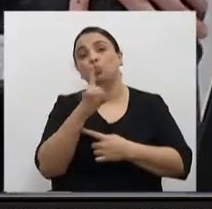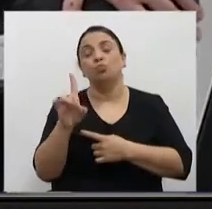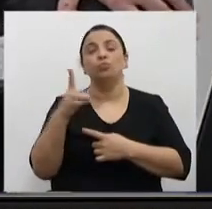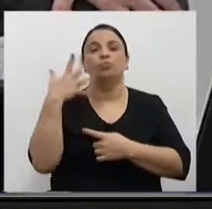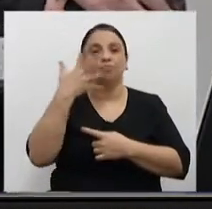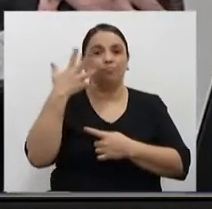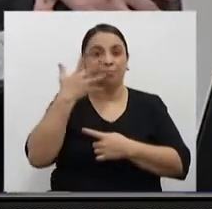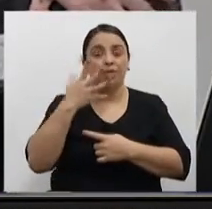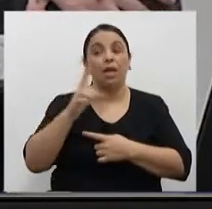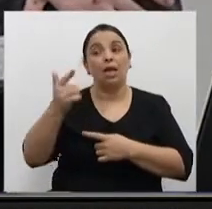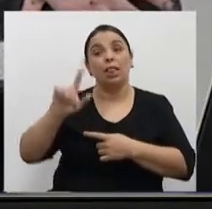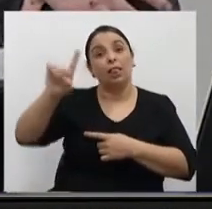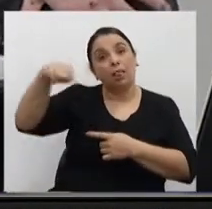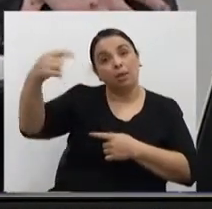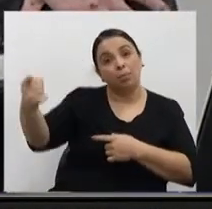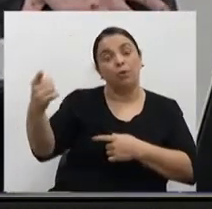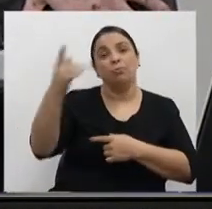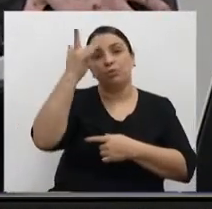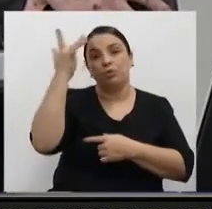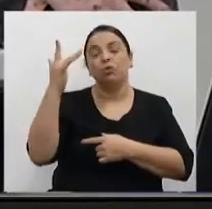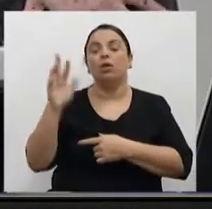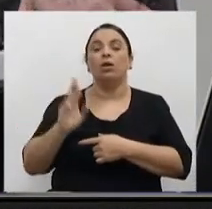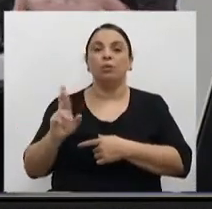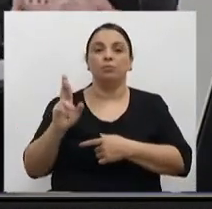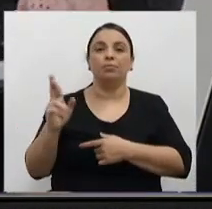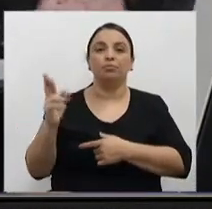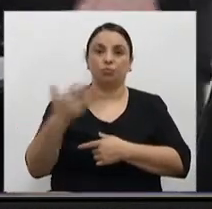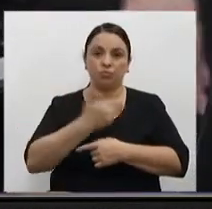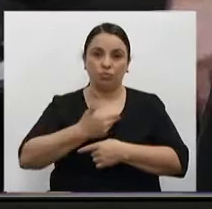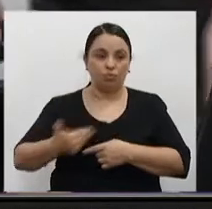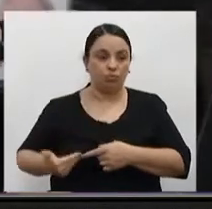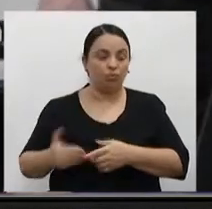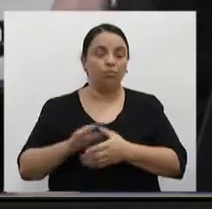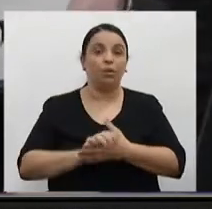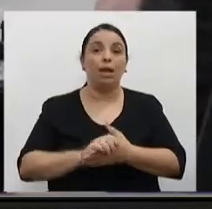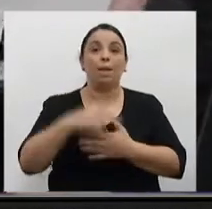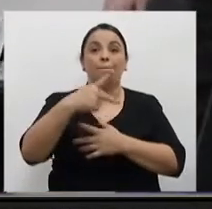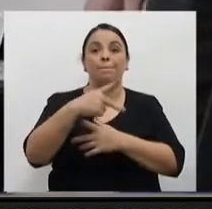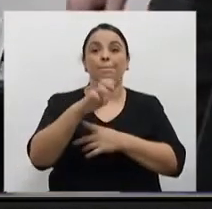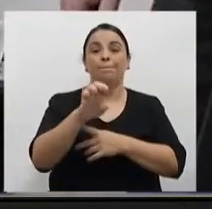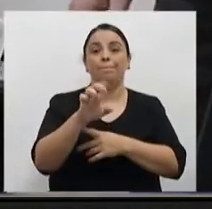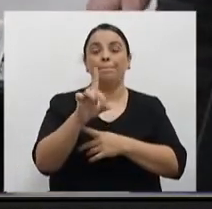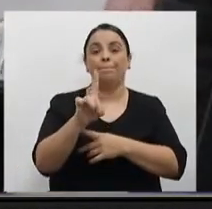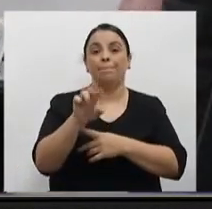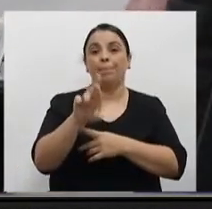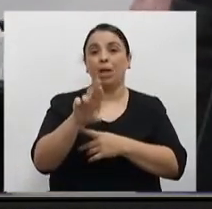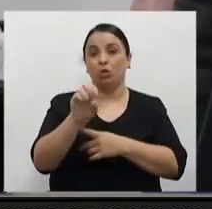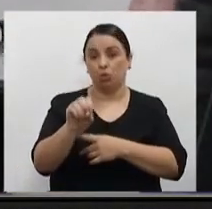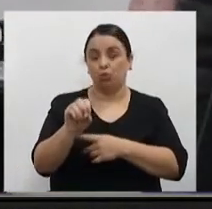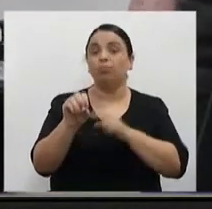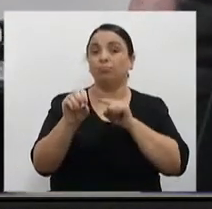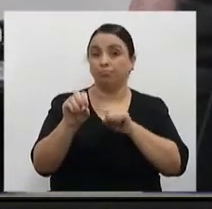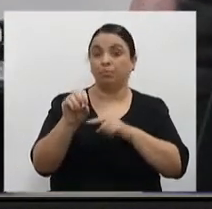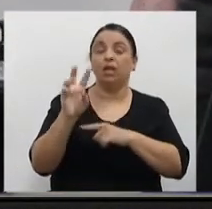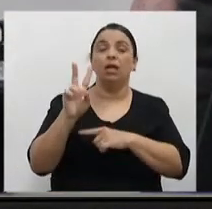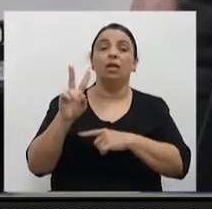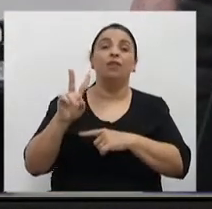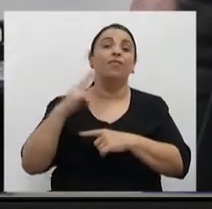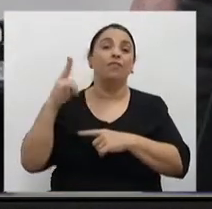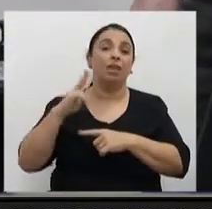representantes do governo. Pedro Henrique é vereador lá da Câmara Municipal de São Gonçalo do Pará. Pedro